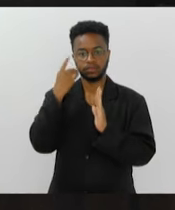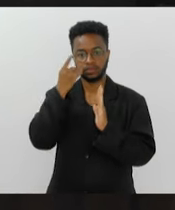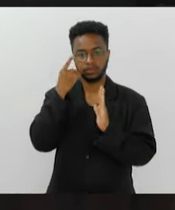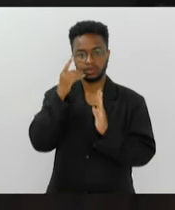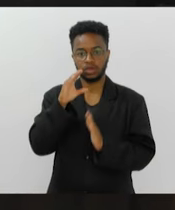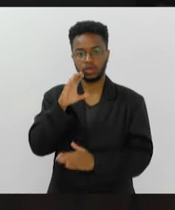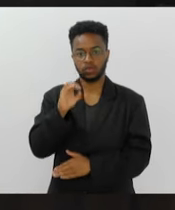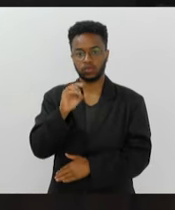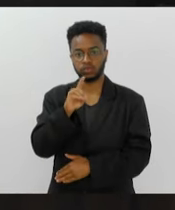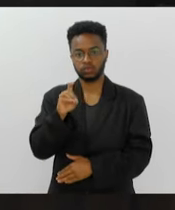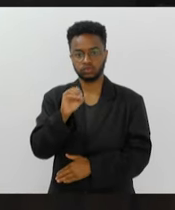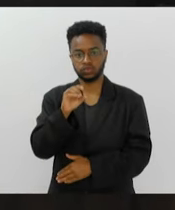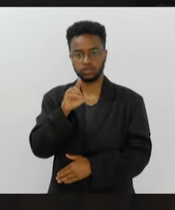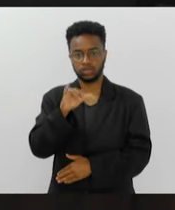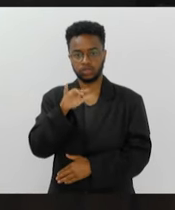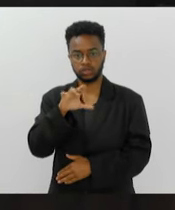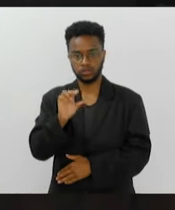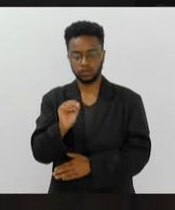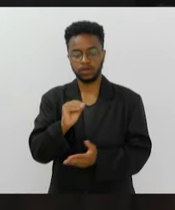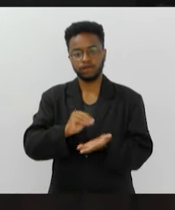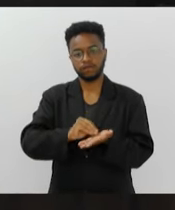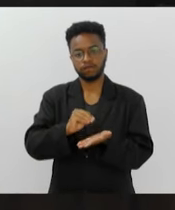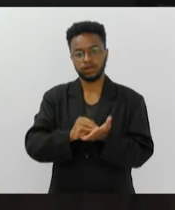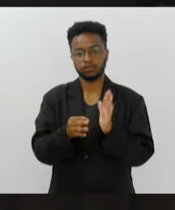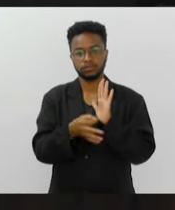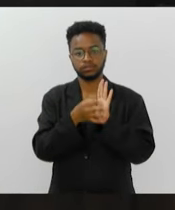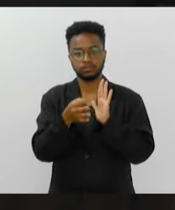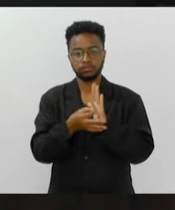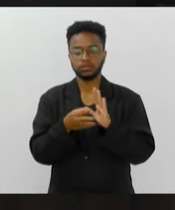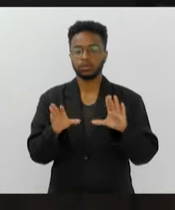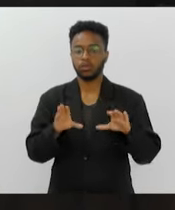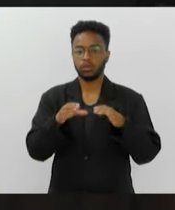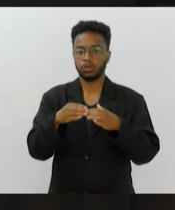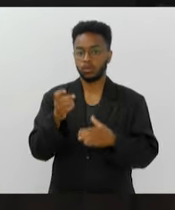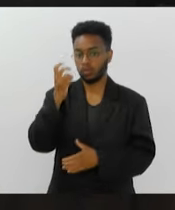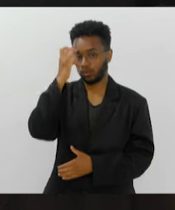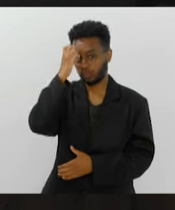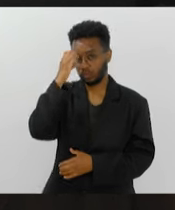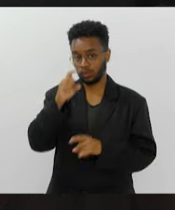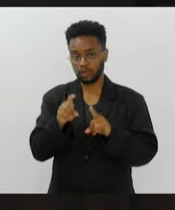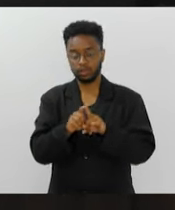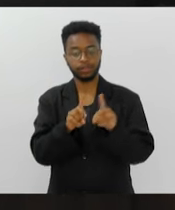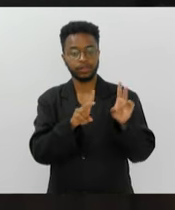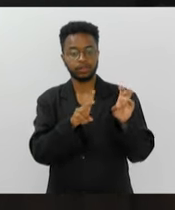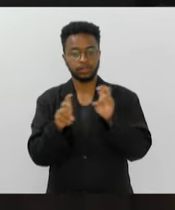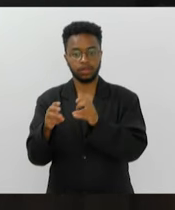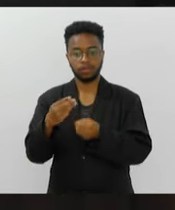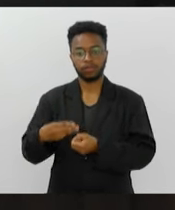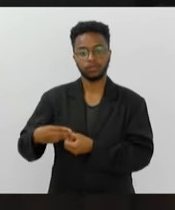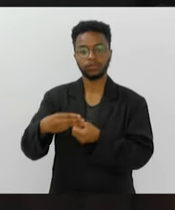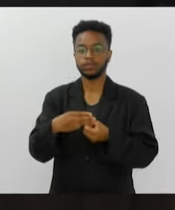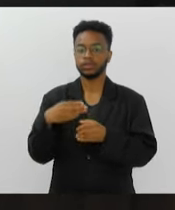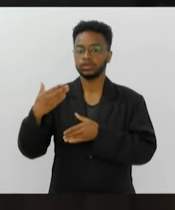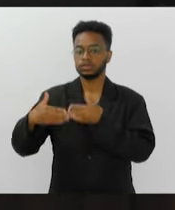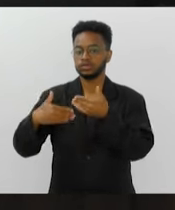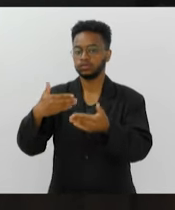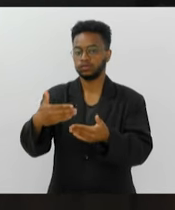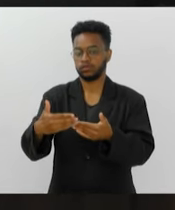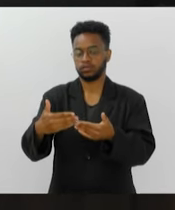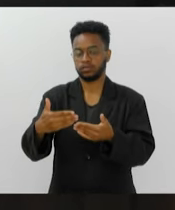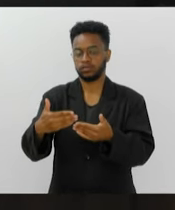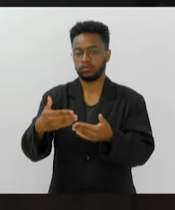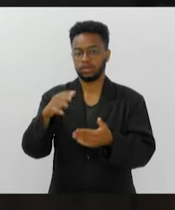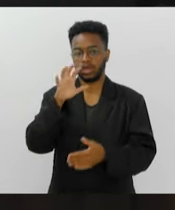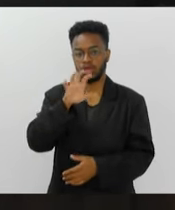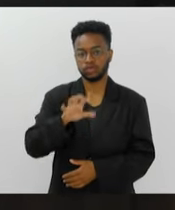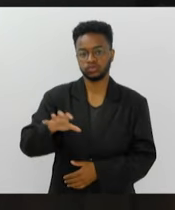Vinícius kolino pendendo de pareceres das comissões de cultura e de assuntos municipais de desenvolvimento